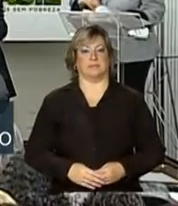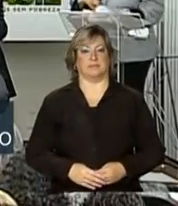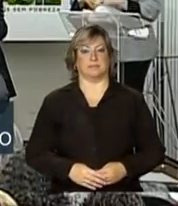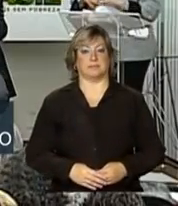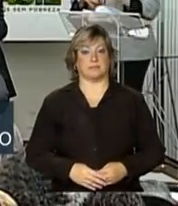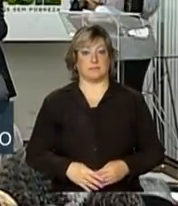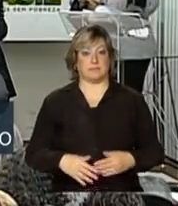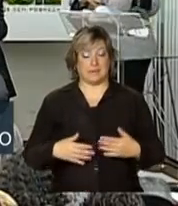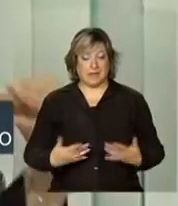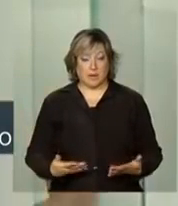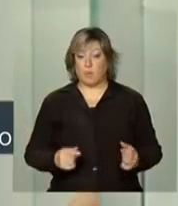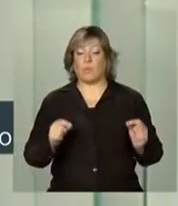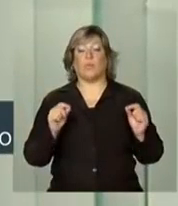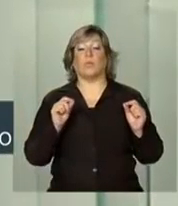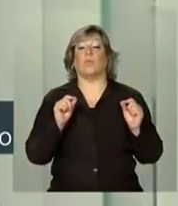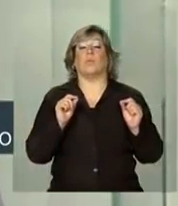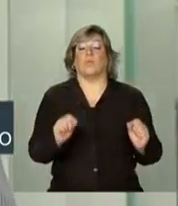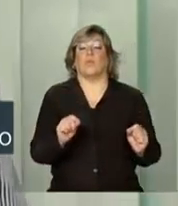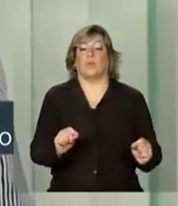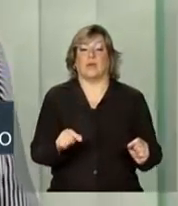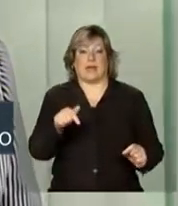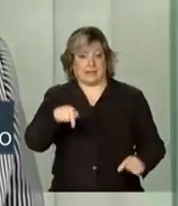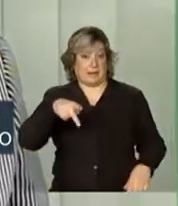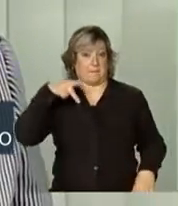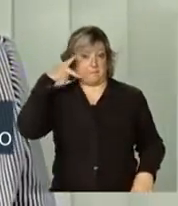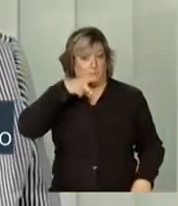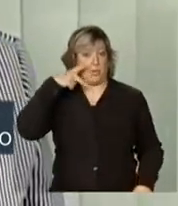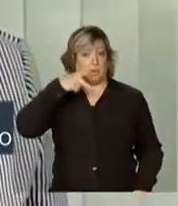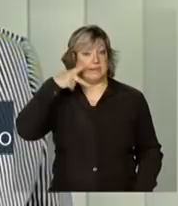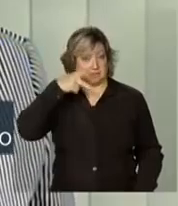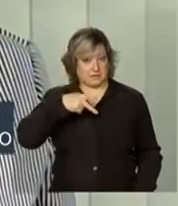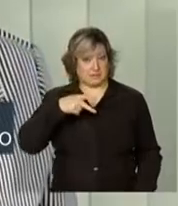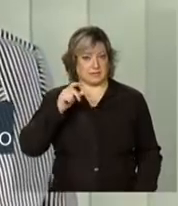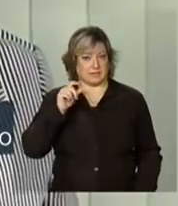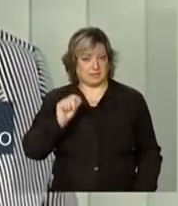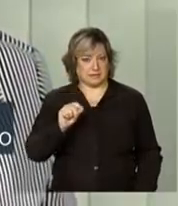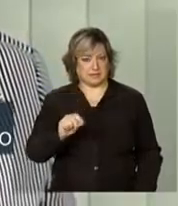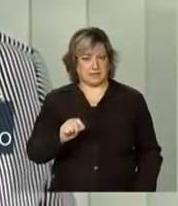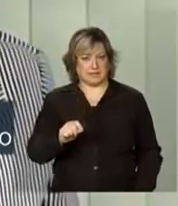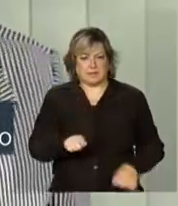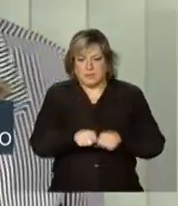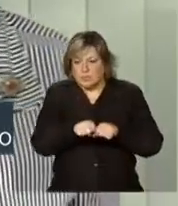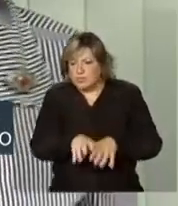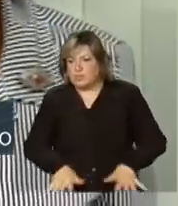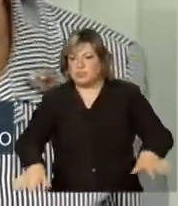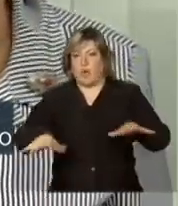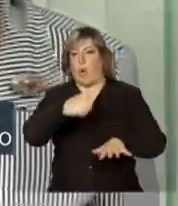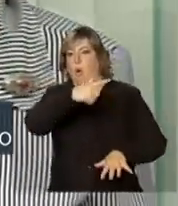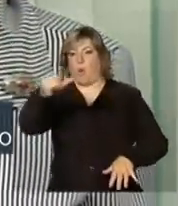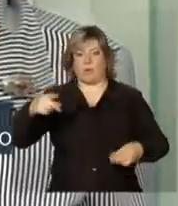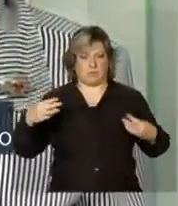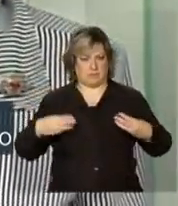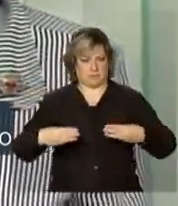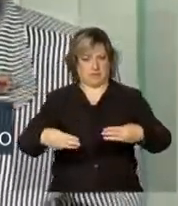então, o significado desta política transversal é